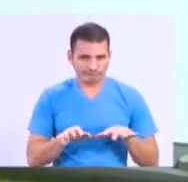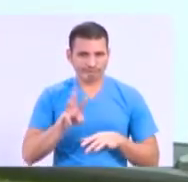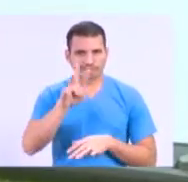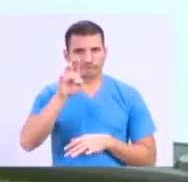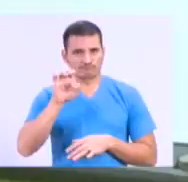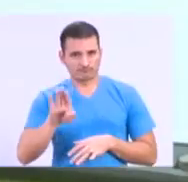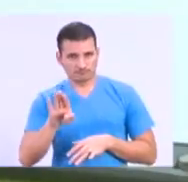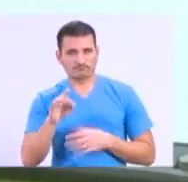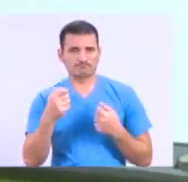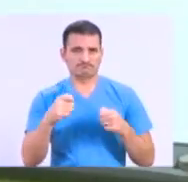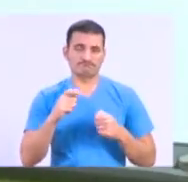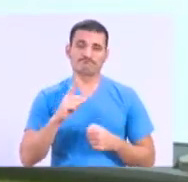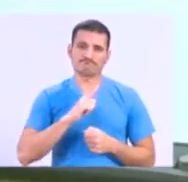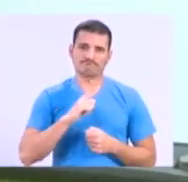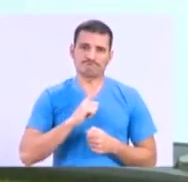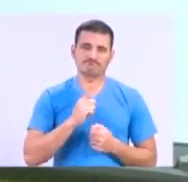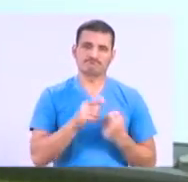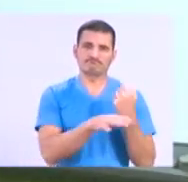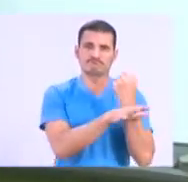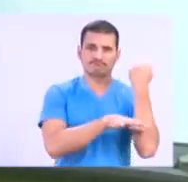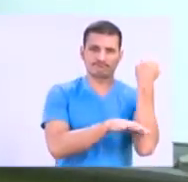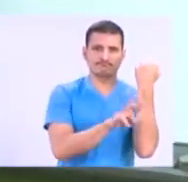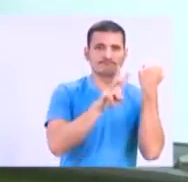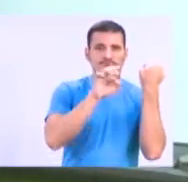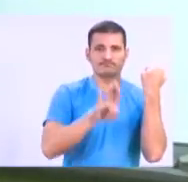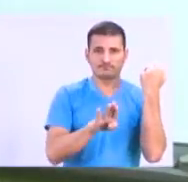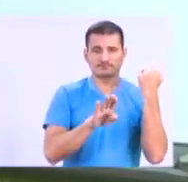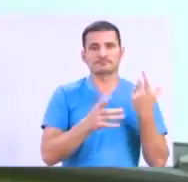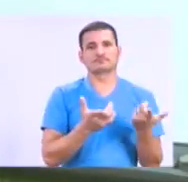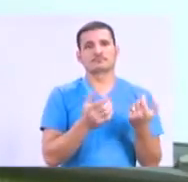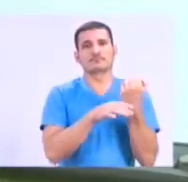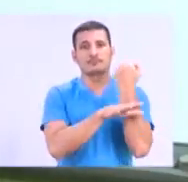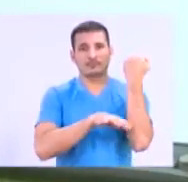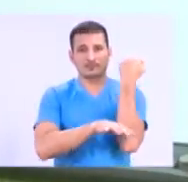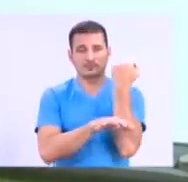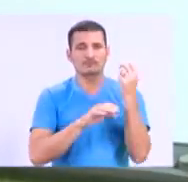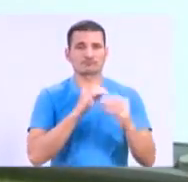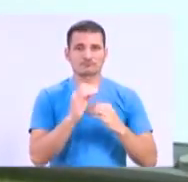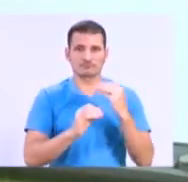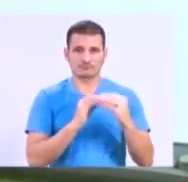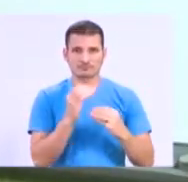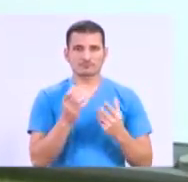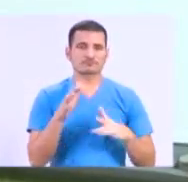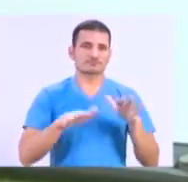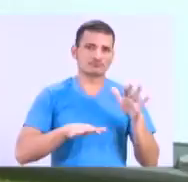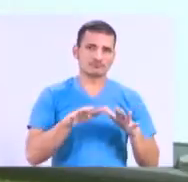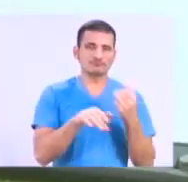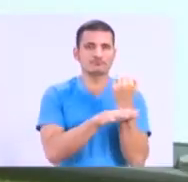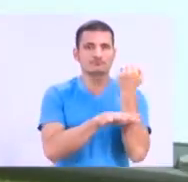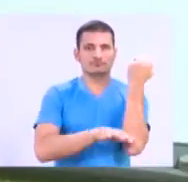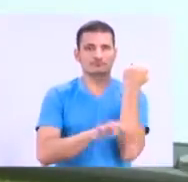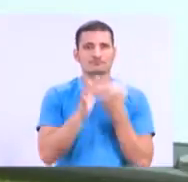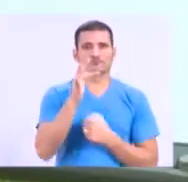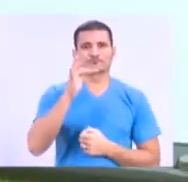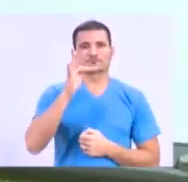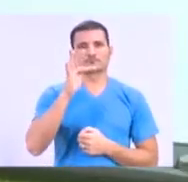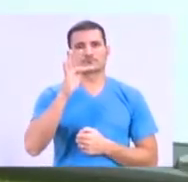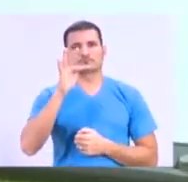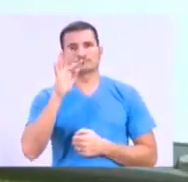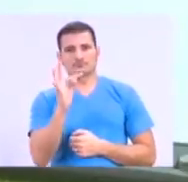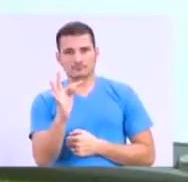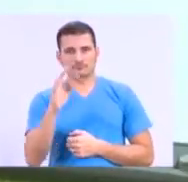precisa ter um servidor web, precisamos ter um servidor de banco de dados, às vezes um servidor de FTP. Então existem